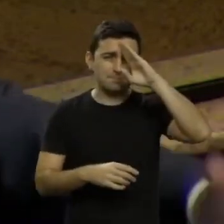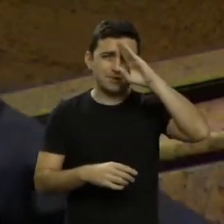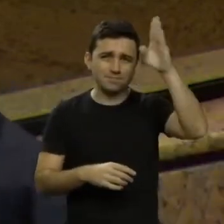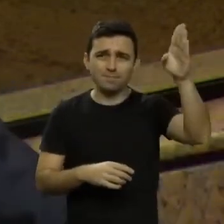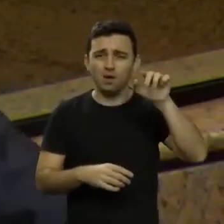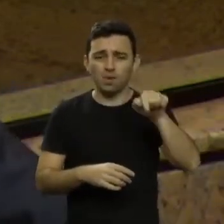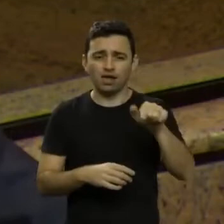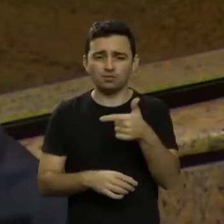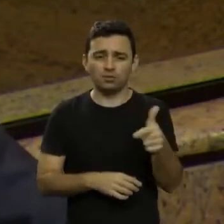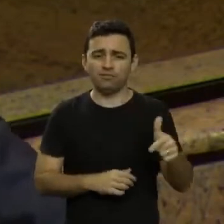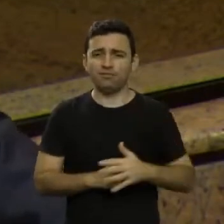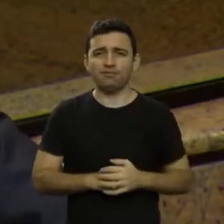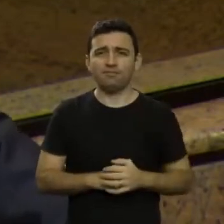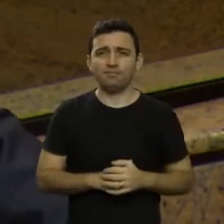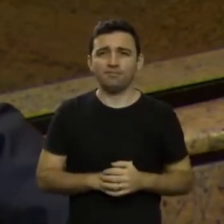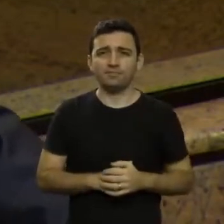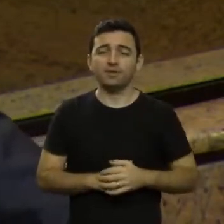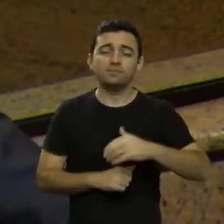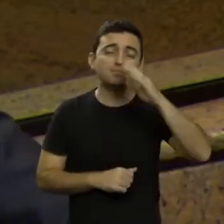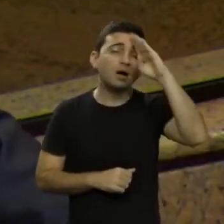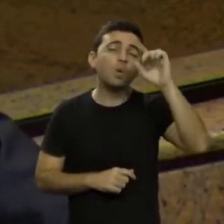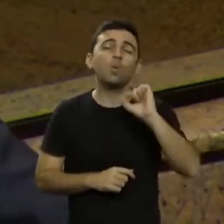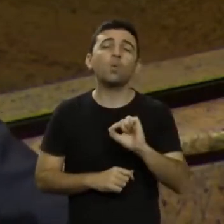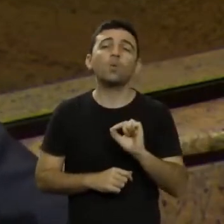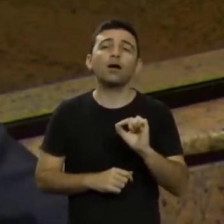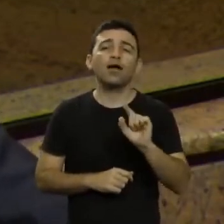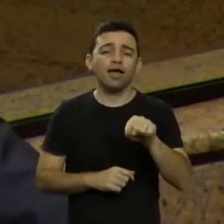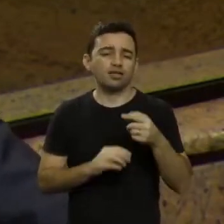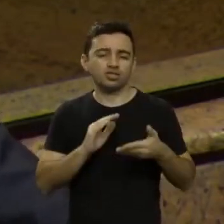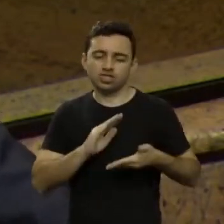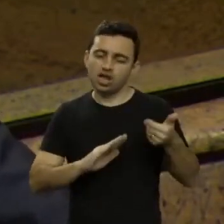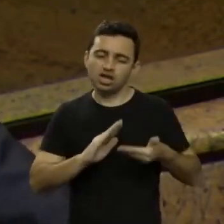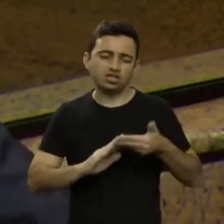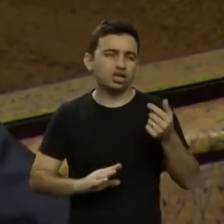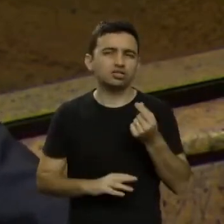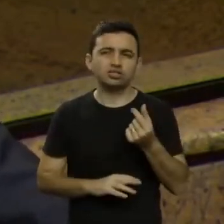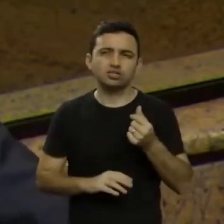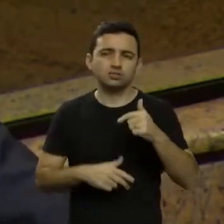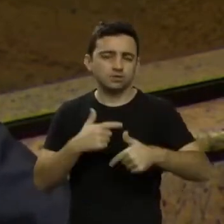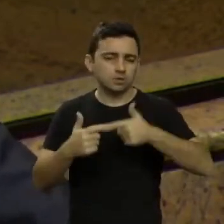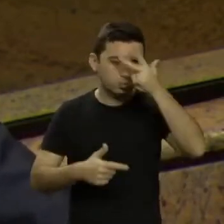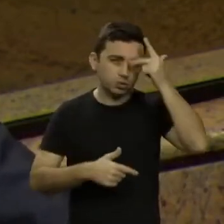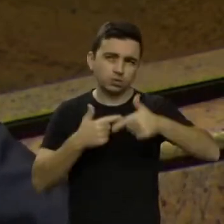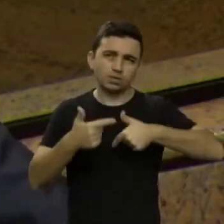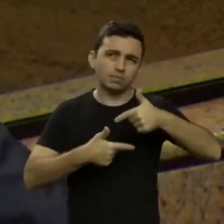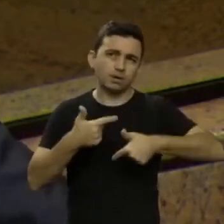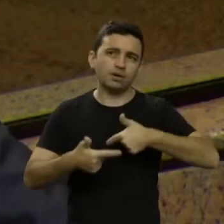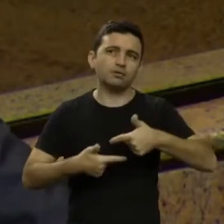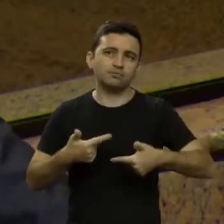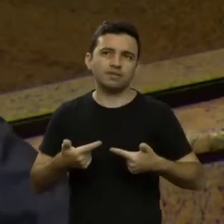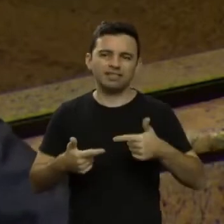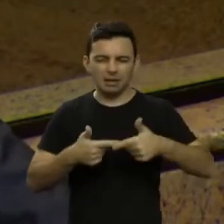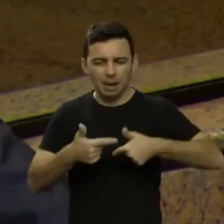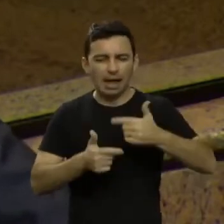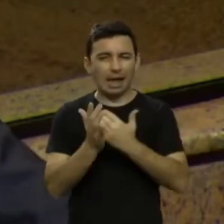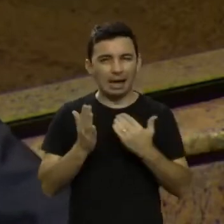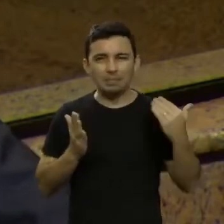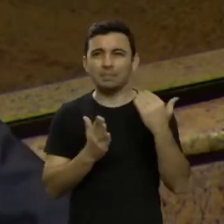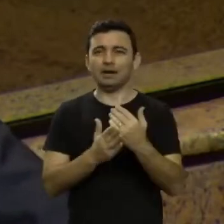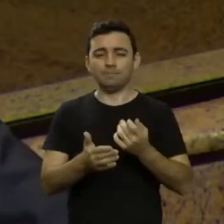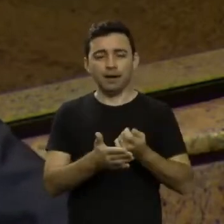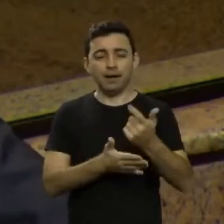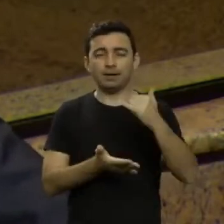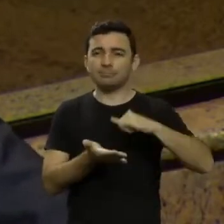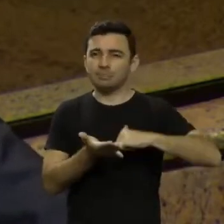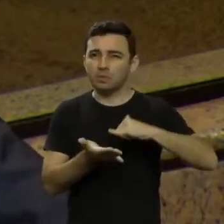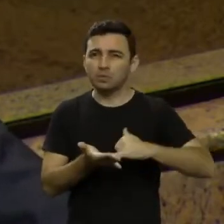Então não é prioridade. A prioridade é tirar dinheiro do trabalhador catarinense, é fazer o catarinense trabalhar mais, pagar mais caro no